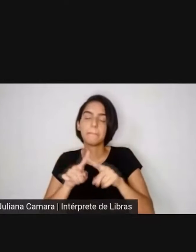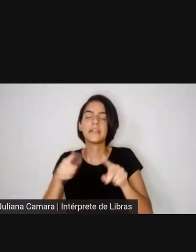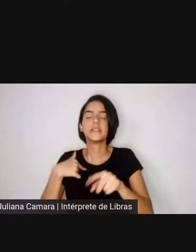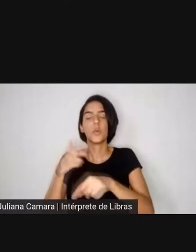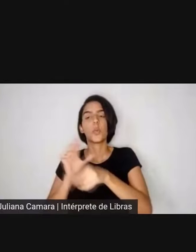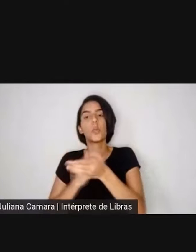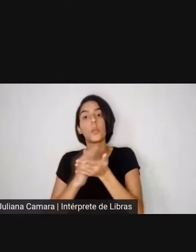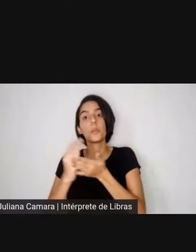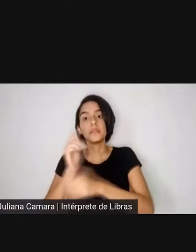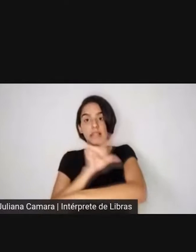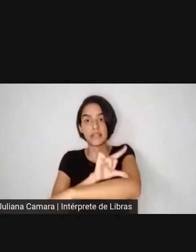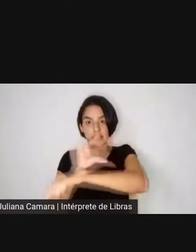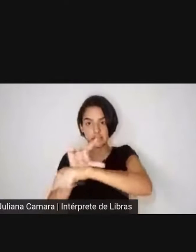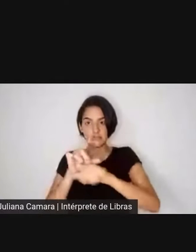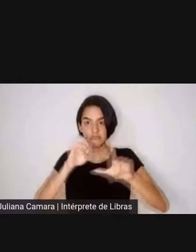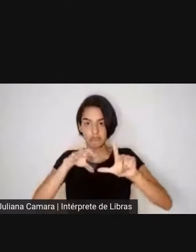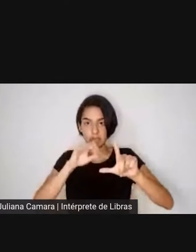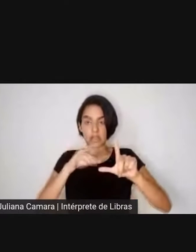travada.